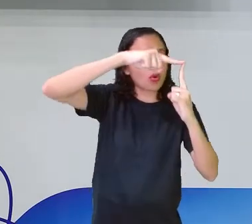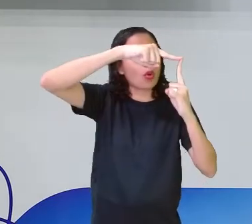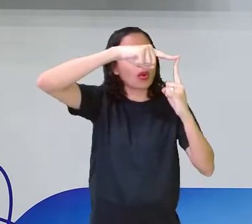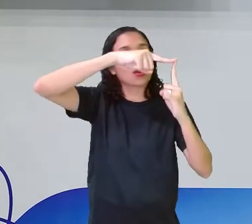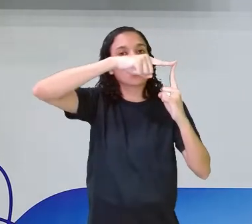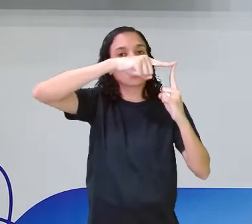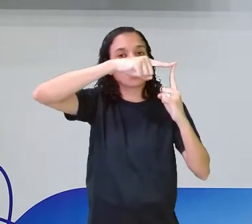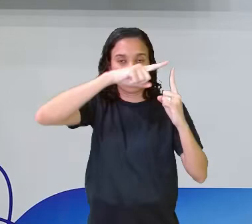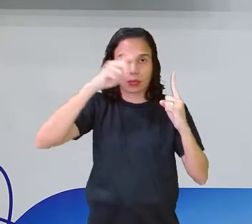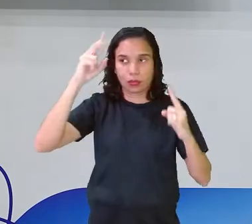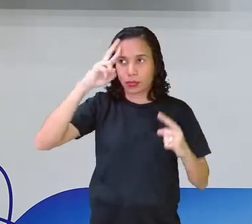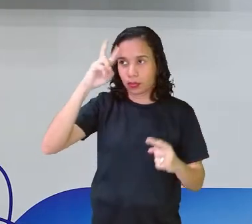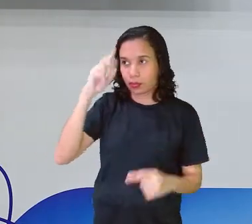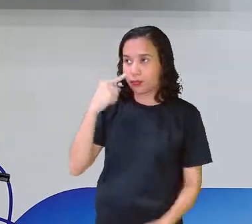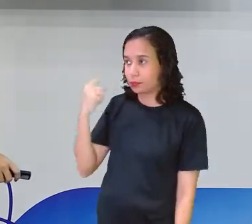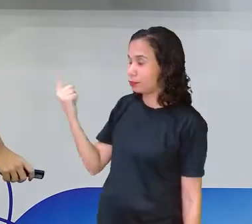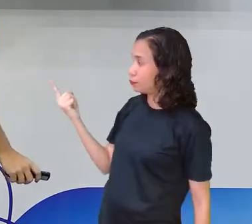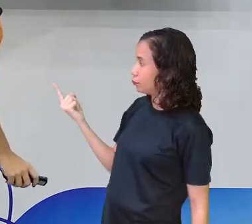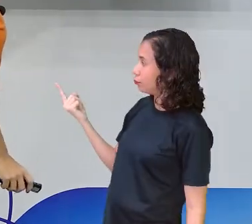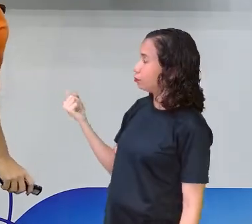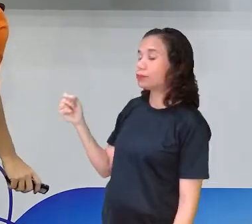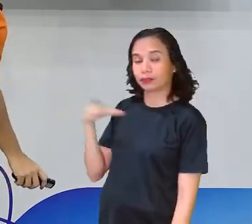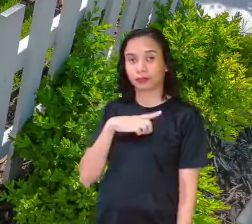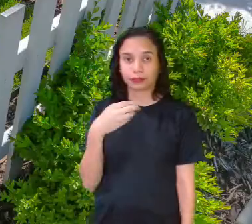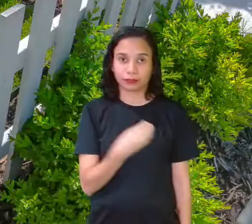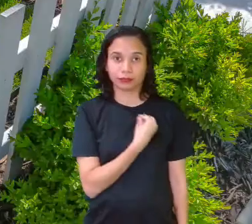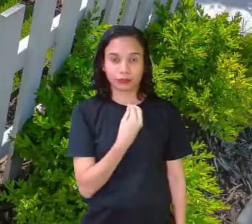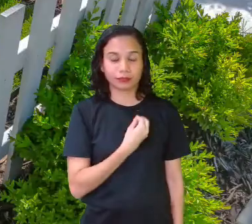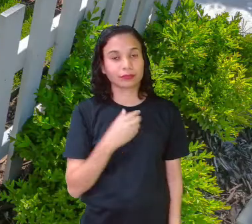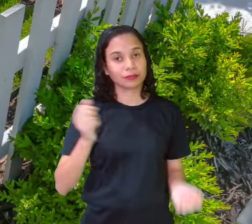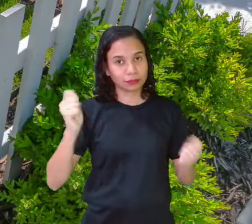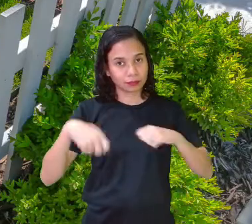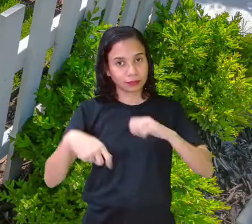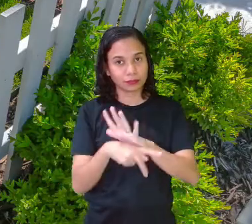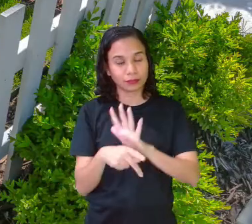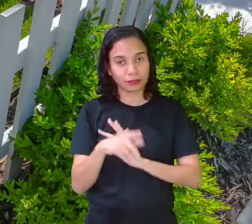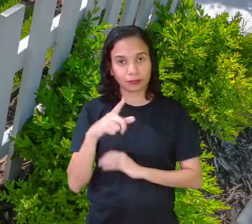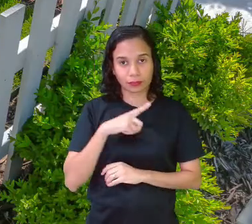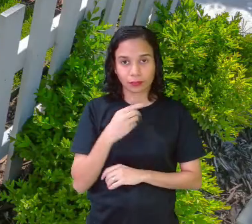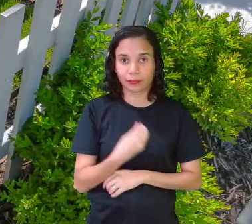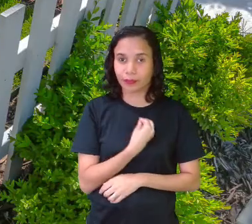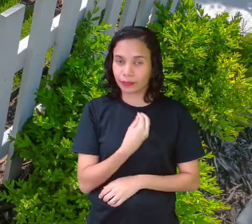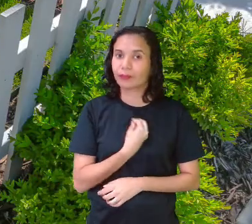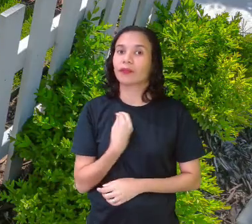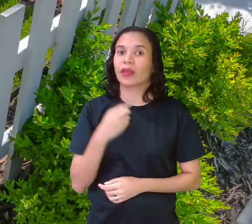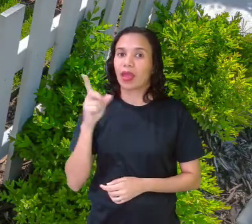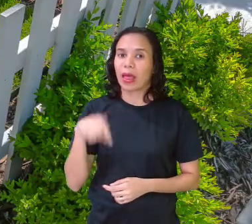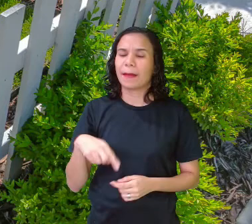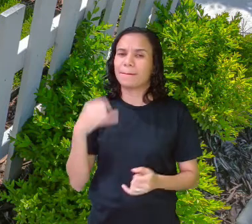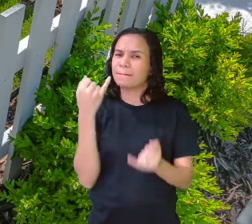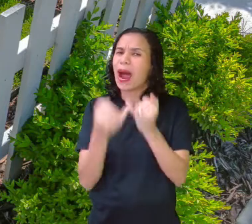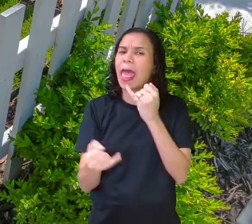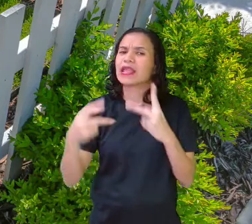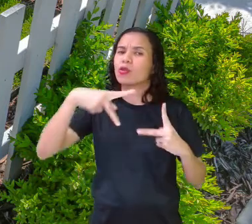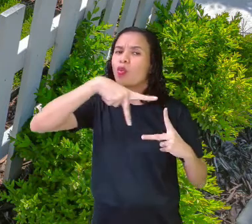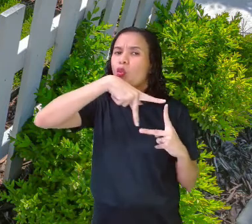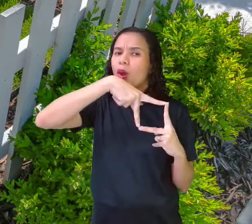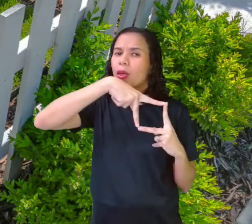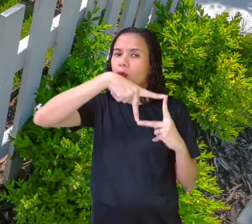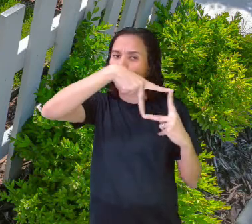eu tenho o exemplo da minha cerca aqui. Aqui, possivelmente, essa cerca tem uma forma quadrada. Quadrada é